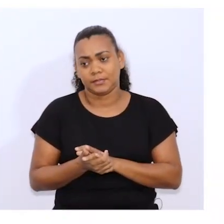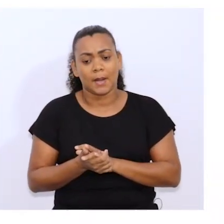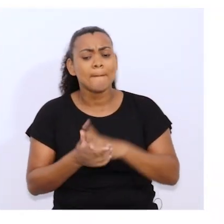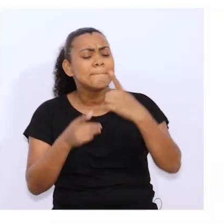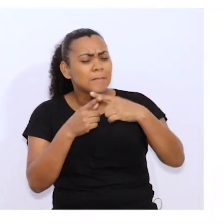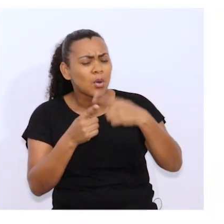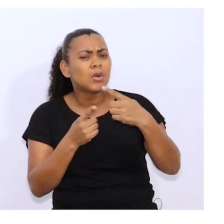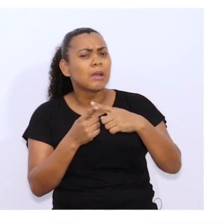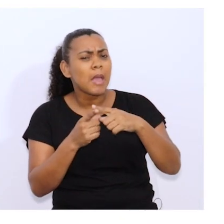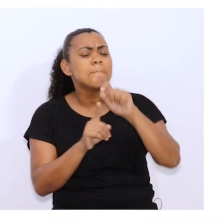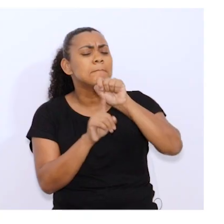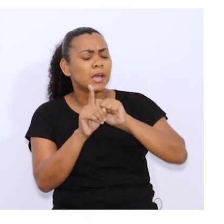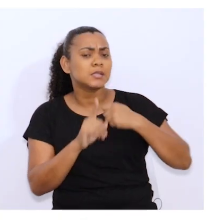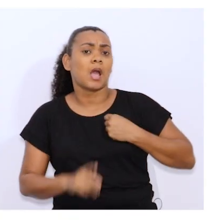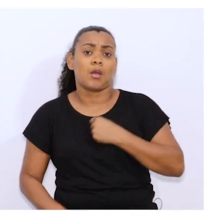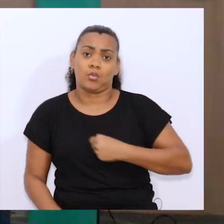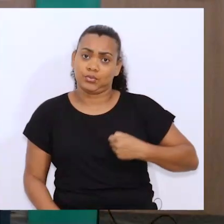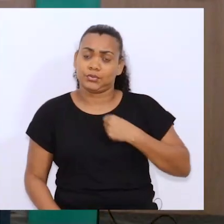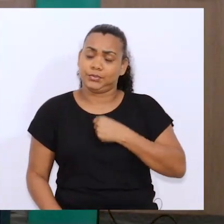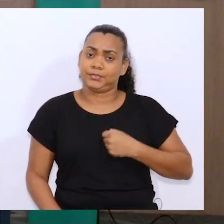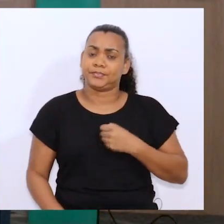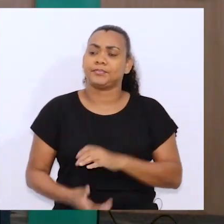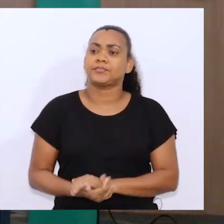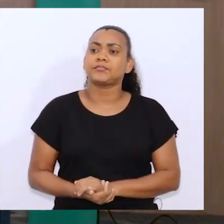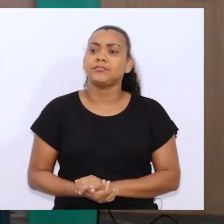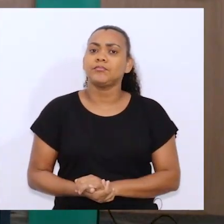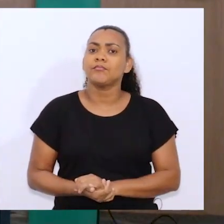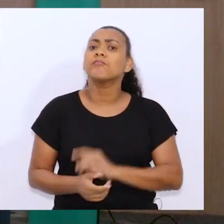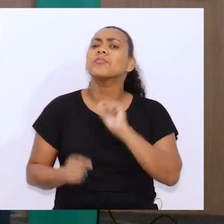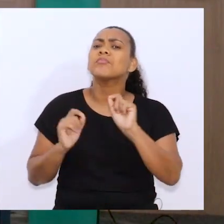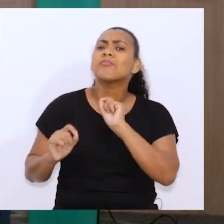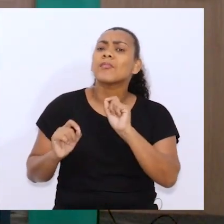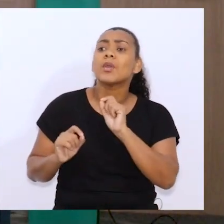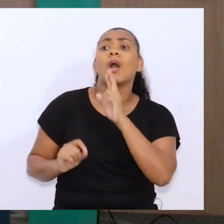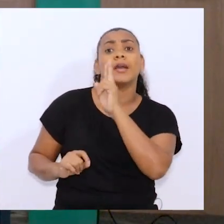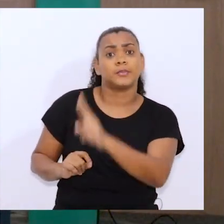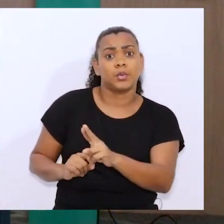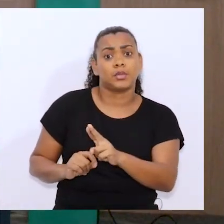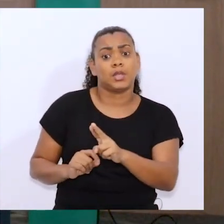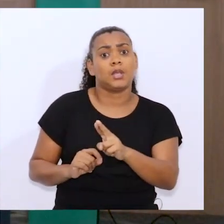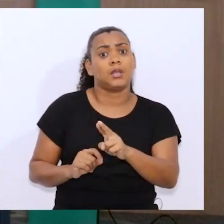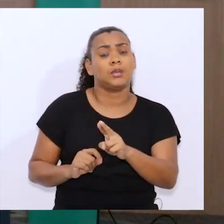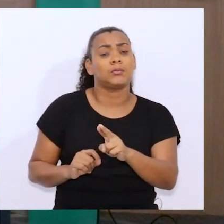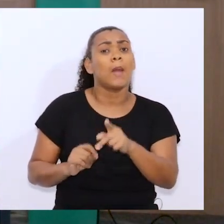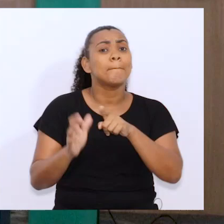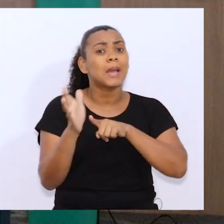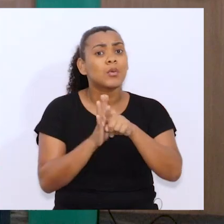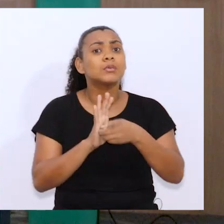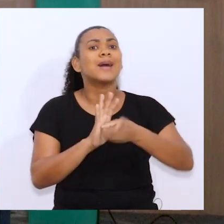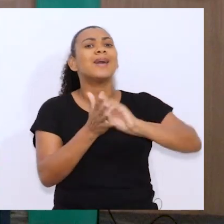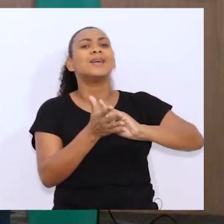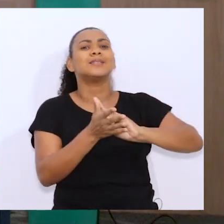Porque estamos no mês de agosto. Está o quê? Respondendo a indagação